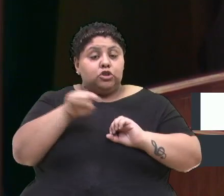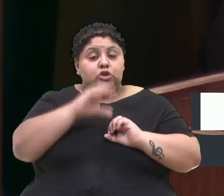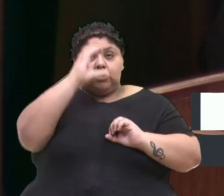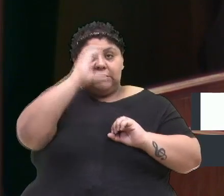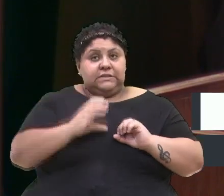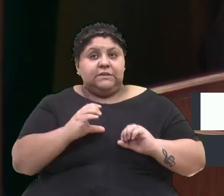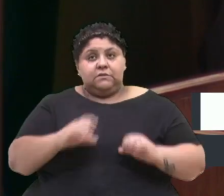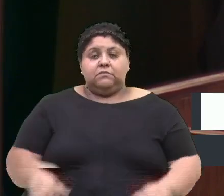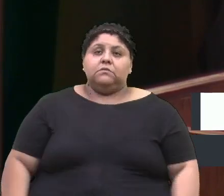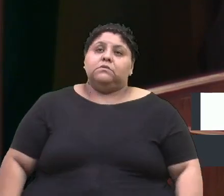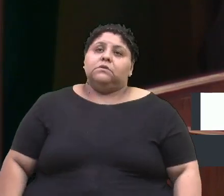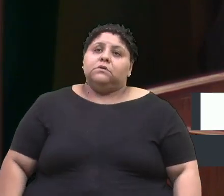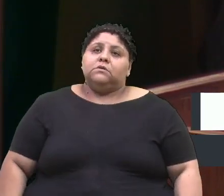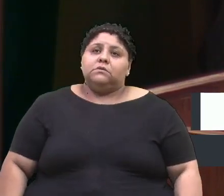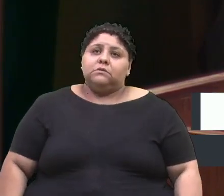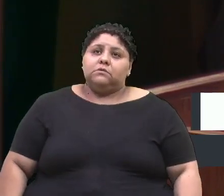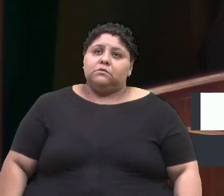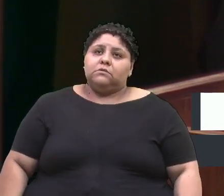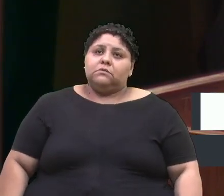cidadãos.